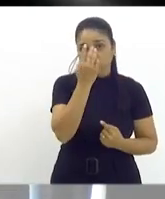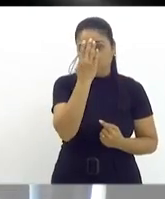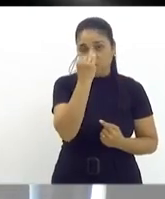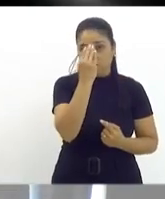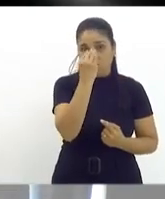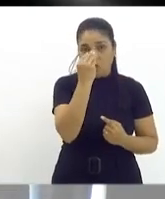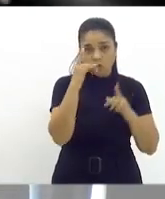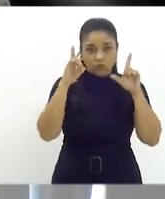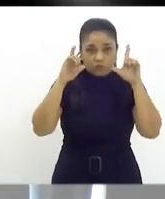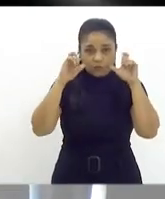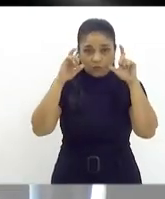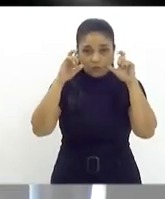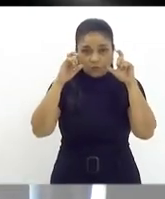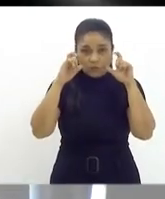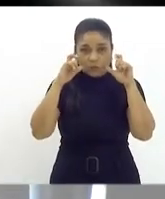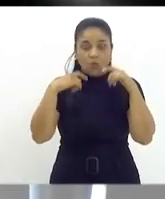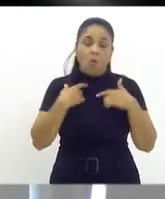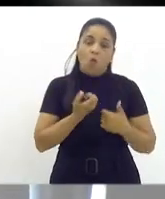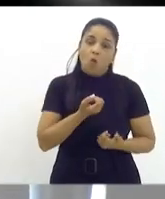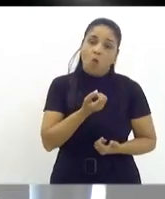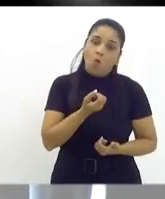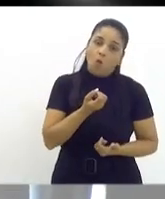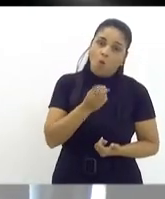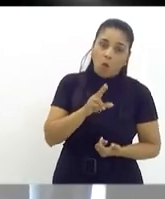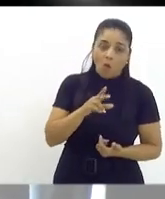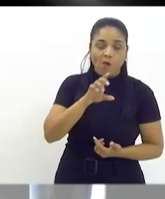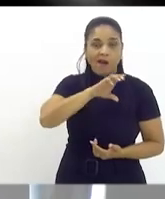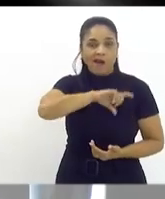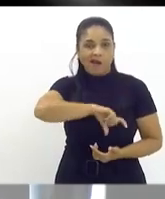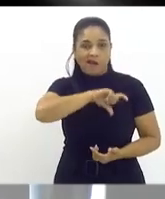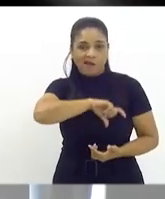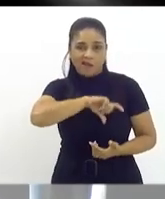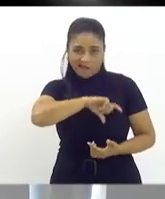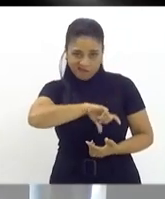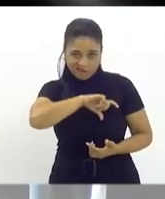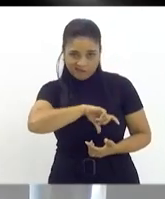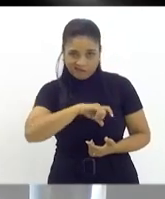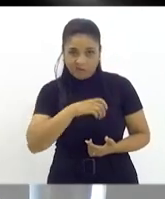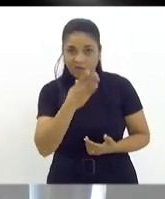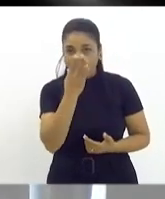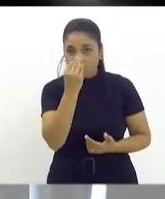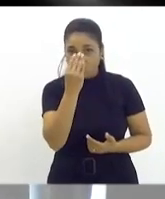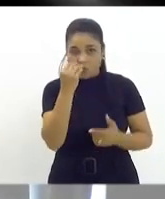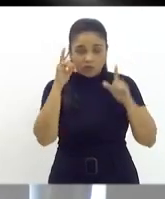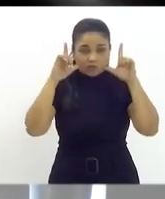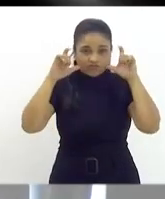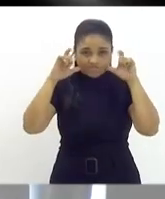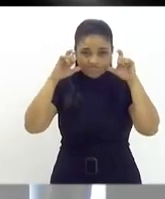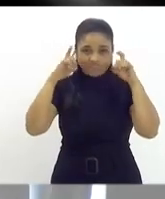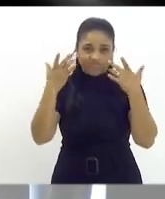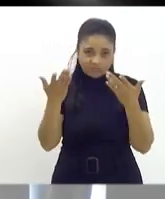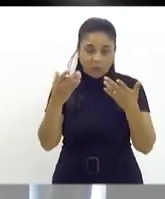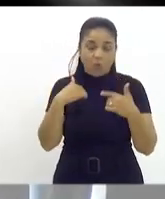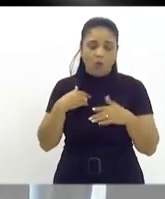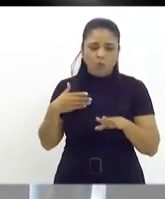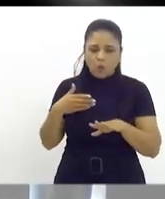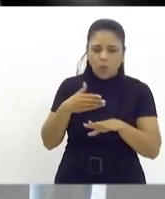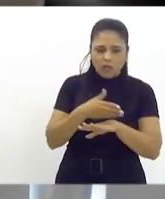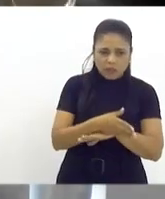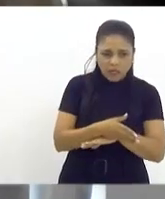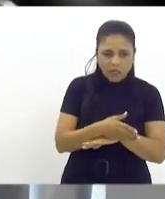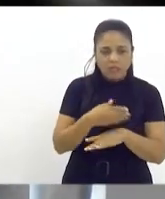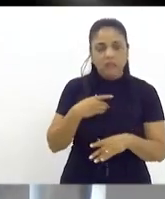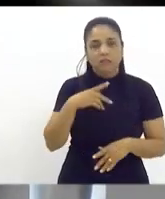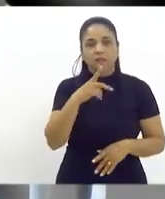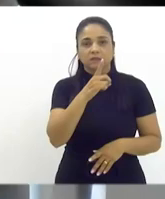de uma foto de carteira de habilitação durante muito tempo a gente vivenciou isso na época quando eu entrei na Defensoria a gente não tinha